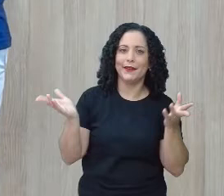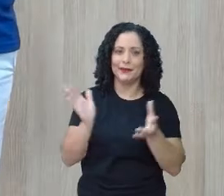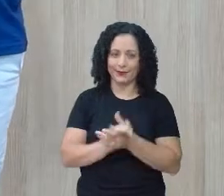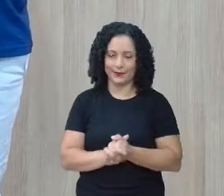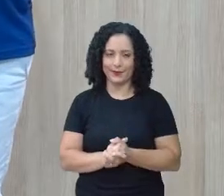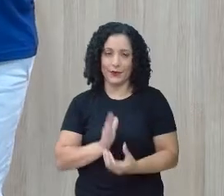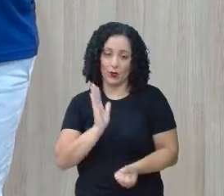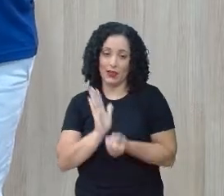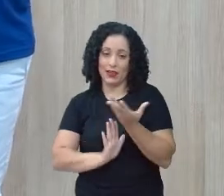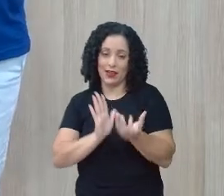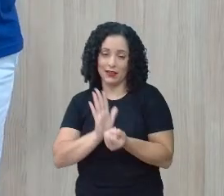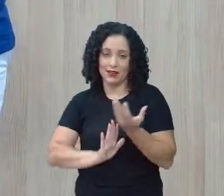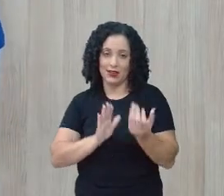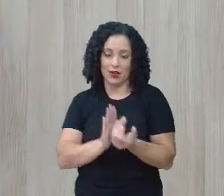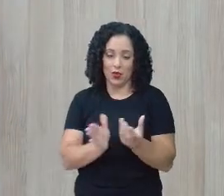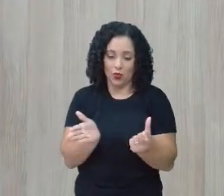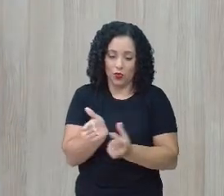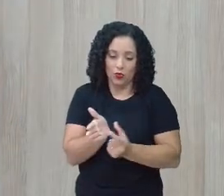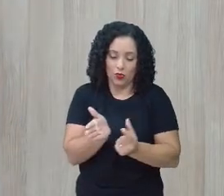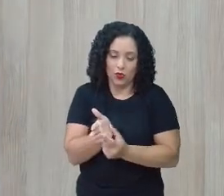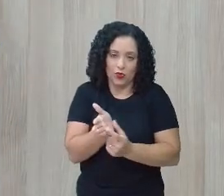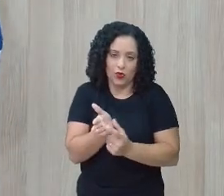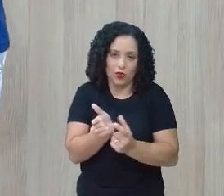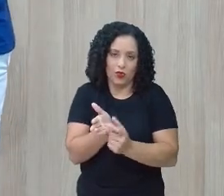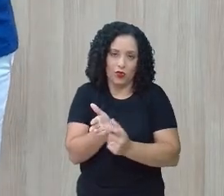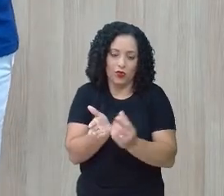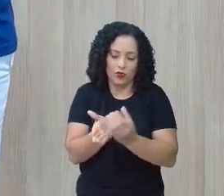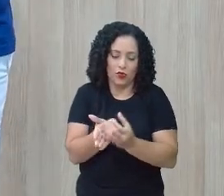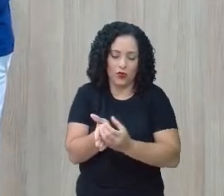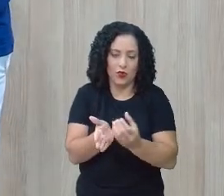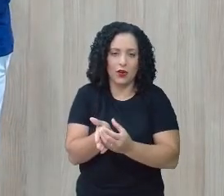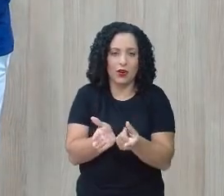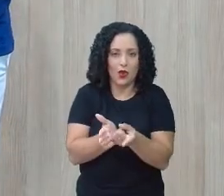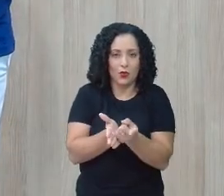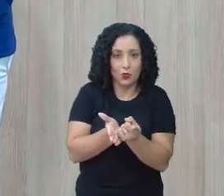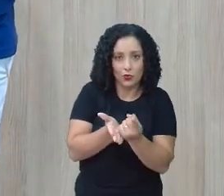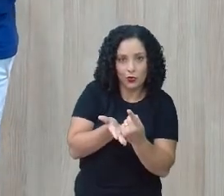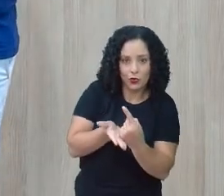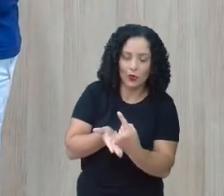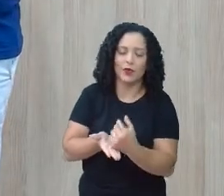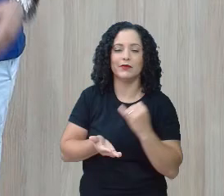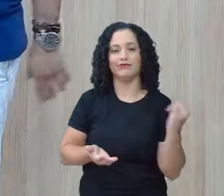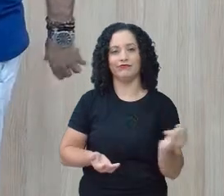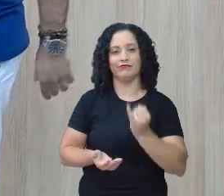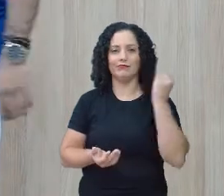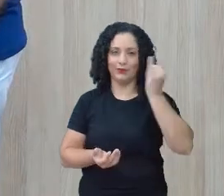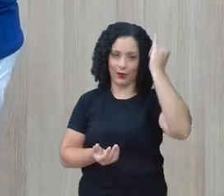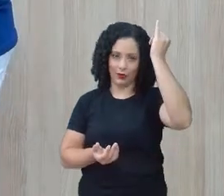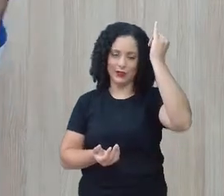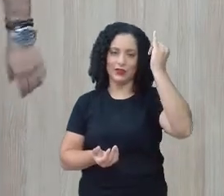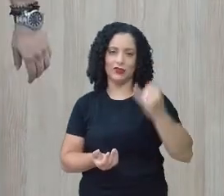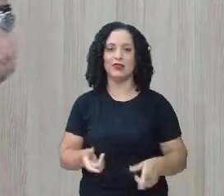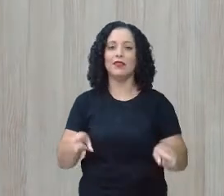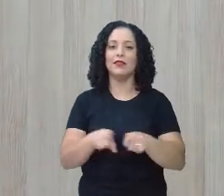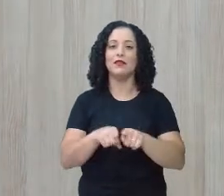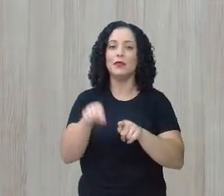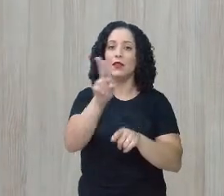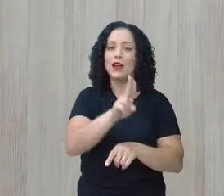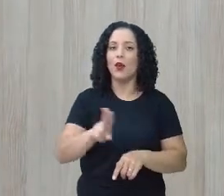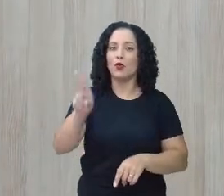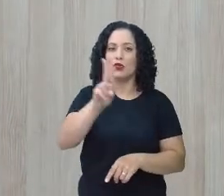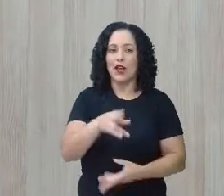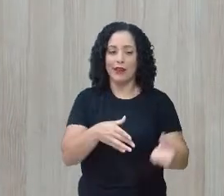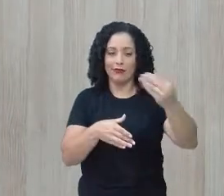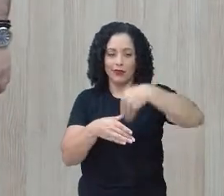né, que contribuíram aí para a localização, para navegação, eles foram muito importantes, né? A bússola,